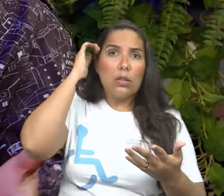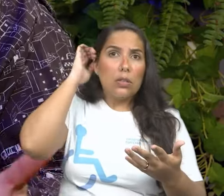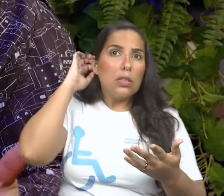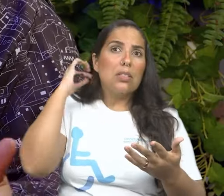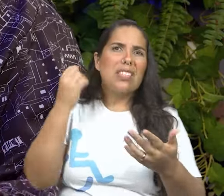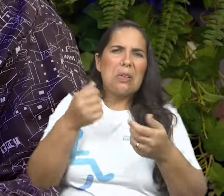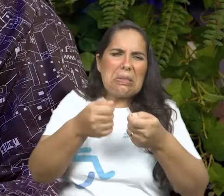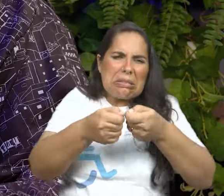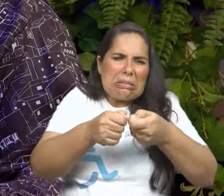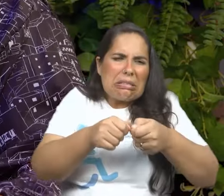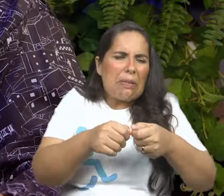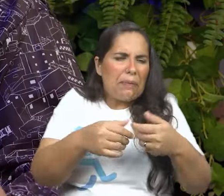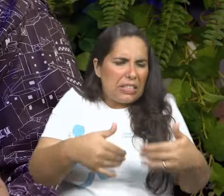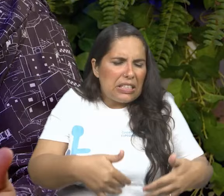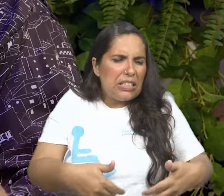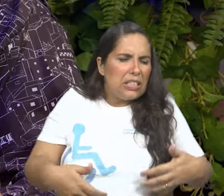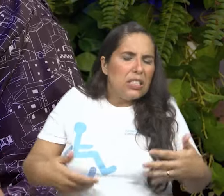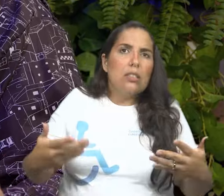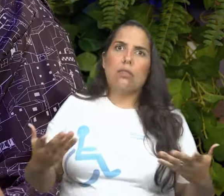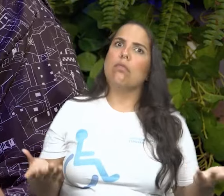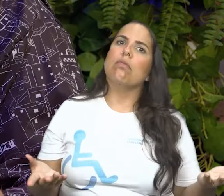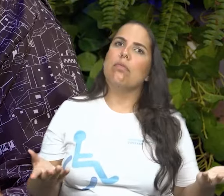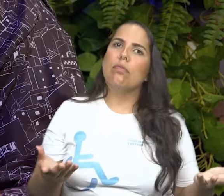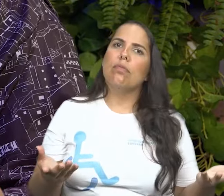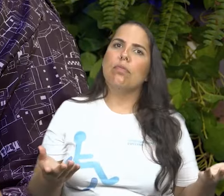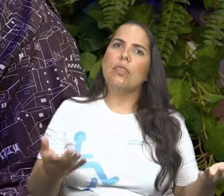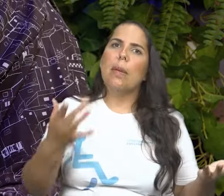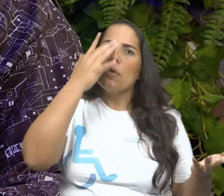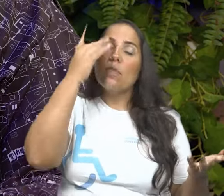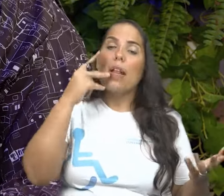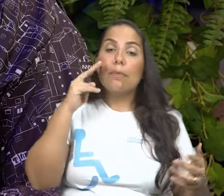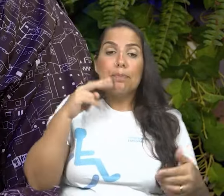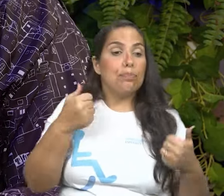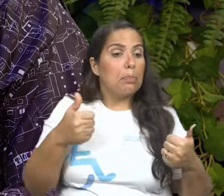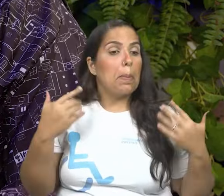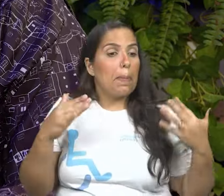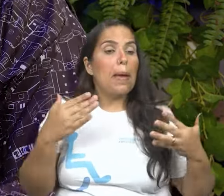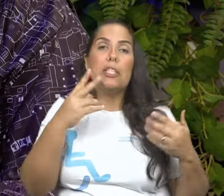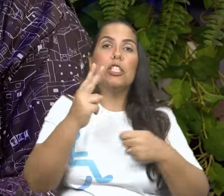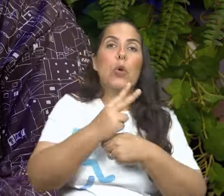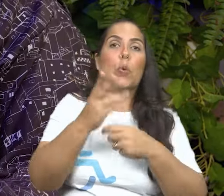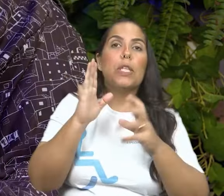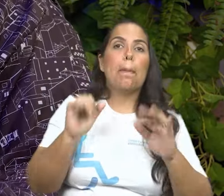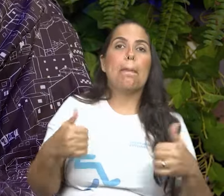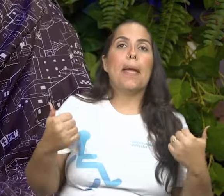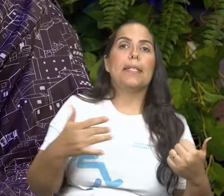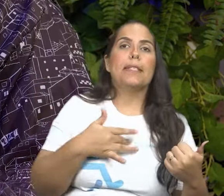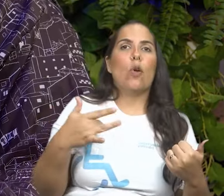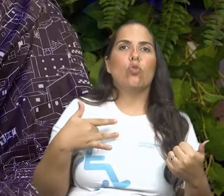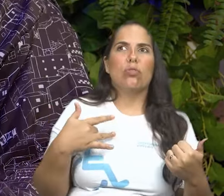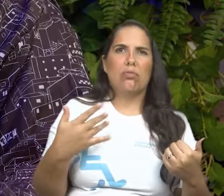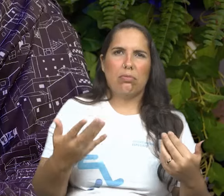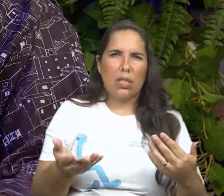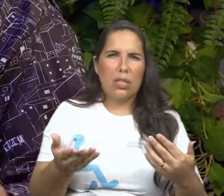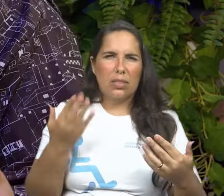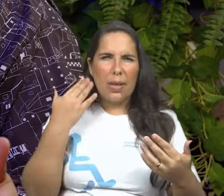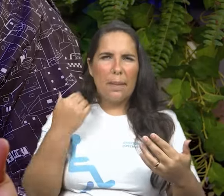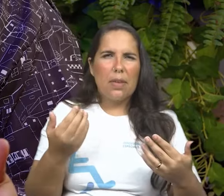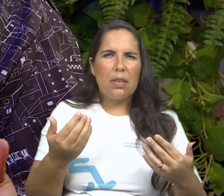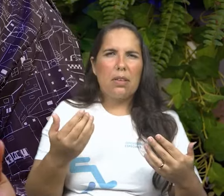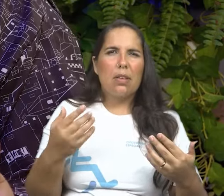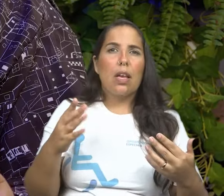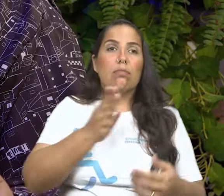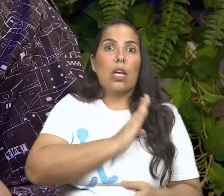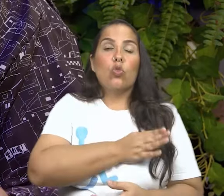encravado assim só nem que seja pra pessoa falar muito bem parabéns você cuida muito bem da sua saúde sabe e eh